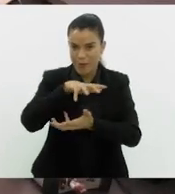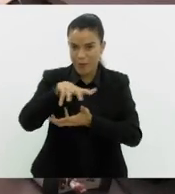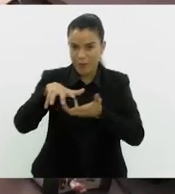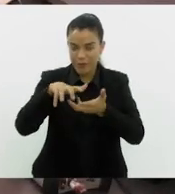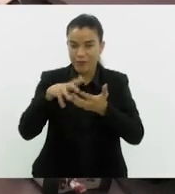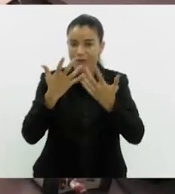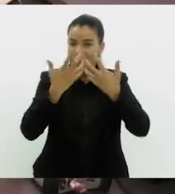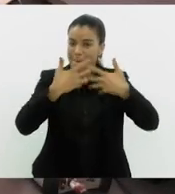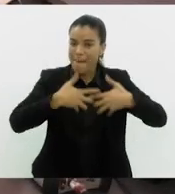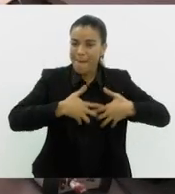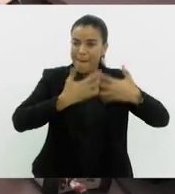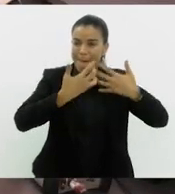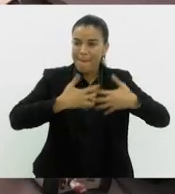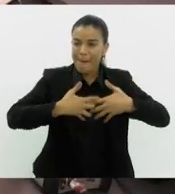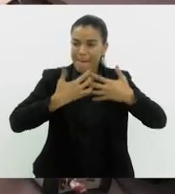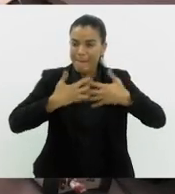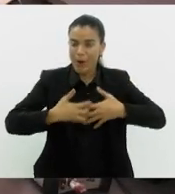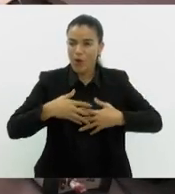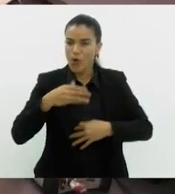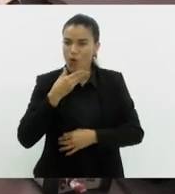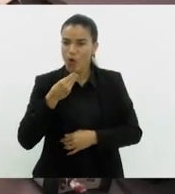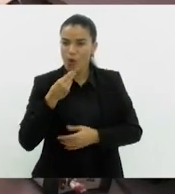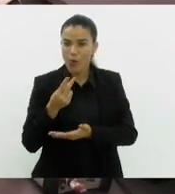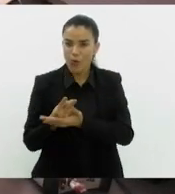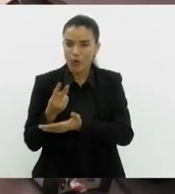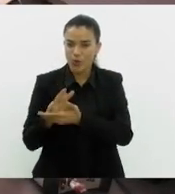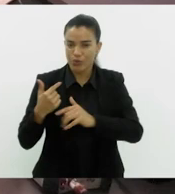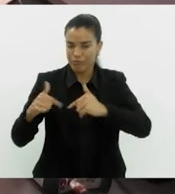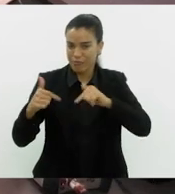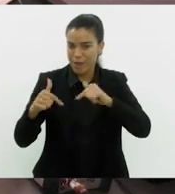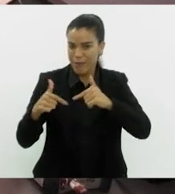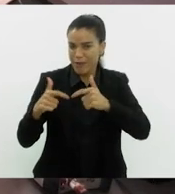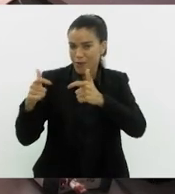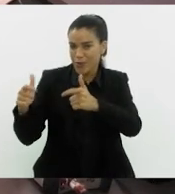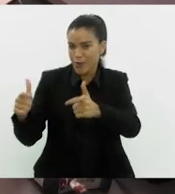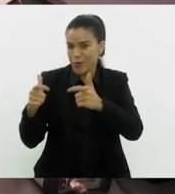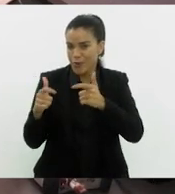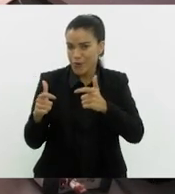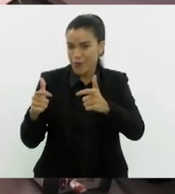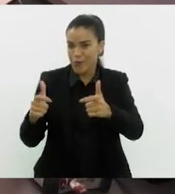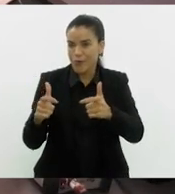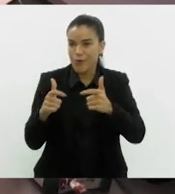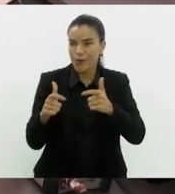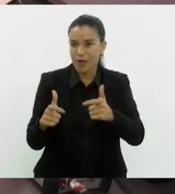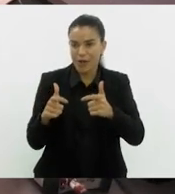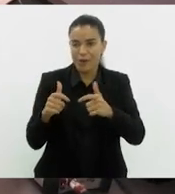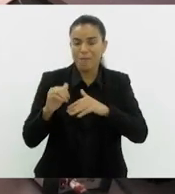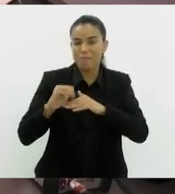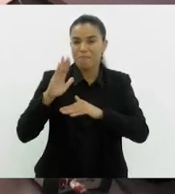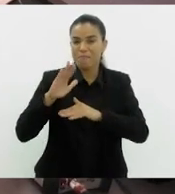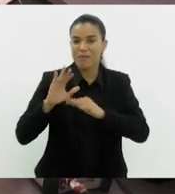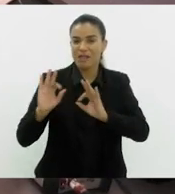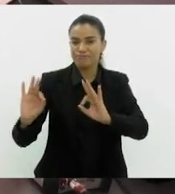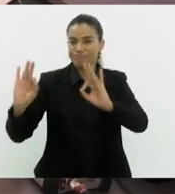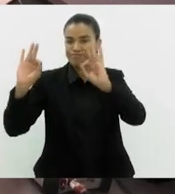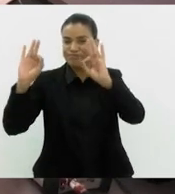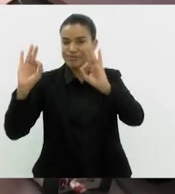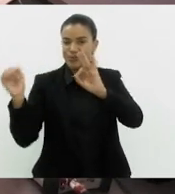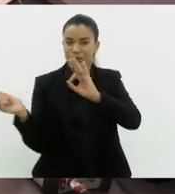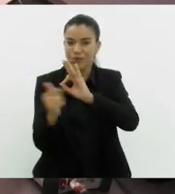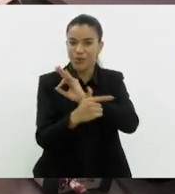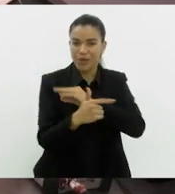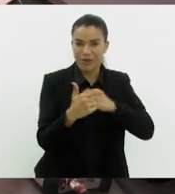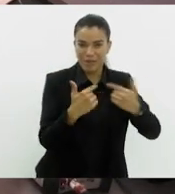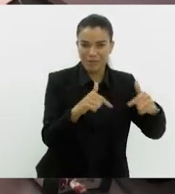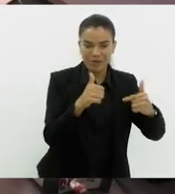que proporciona com que os homens estejam trabalhando nos seus postos, que a gente sabe que são muito mais privilegiados dos postos de qualquer